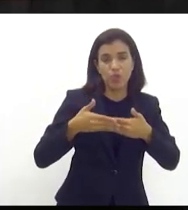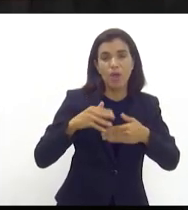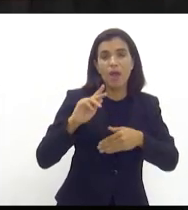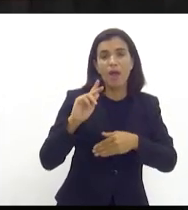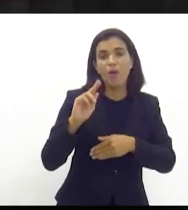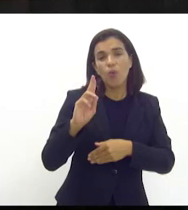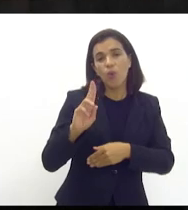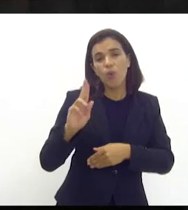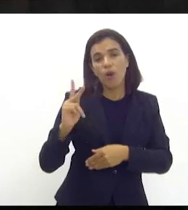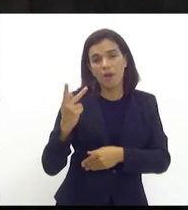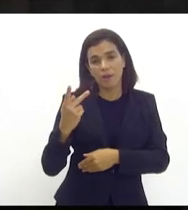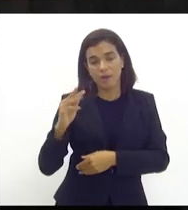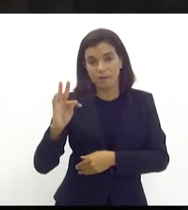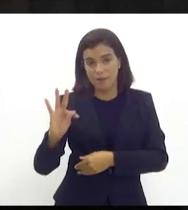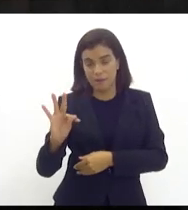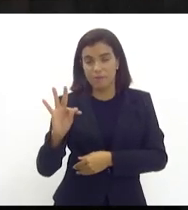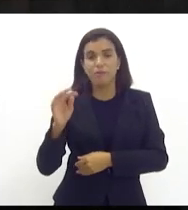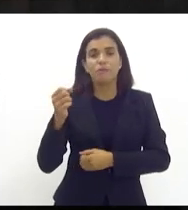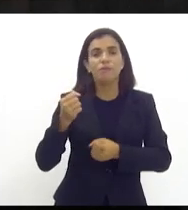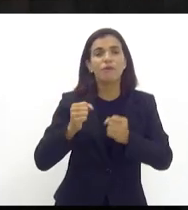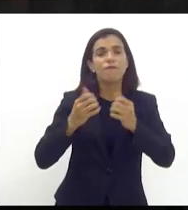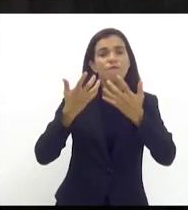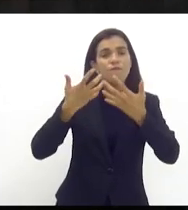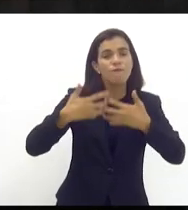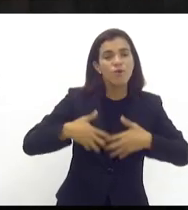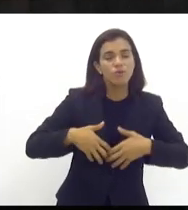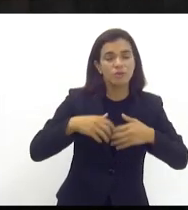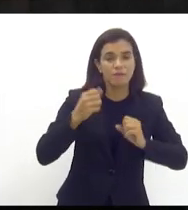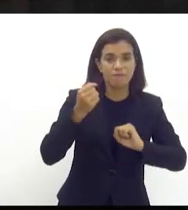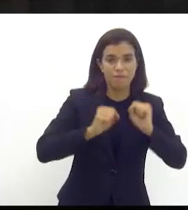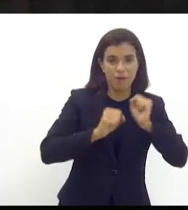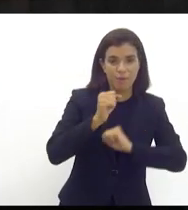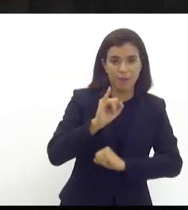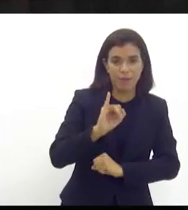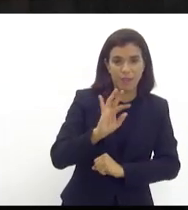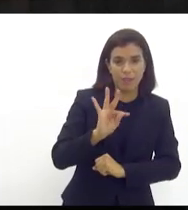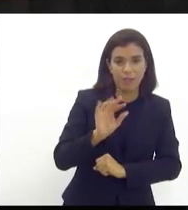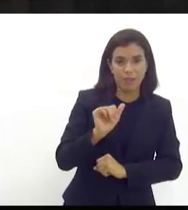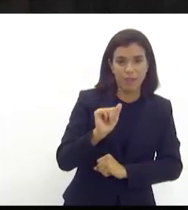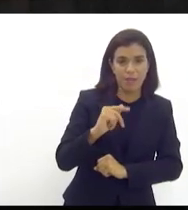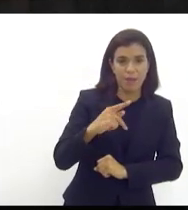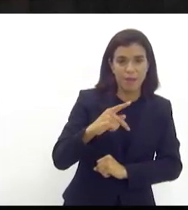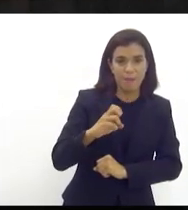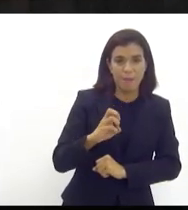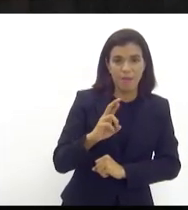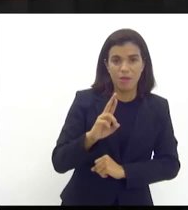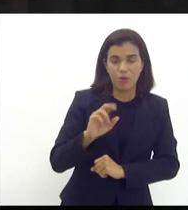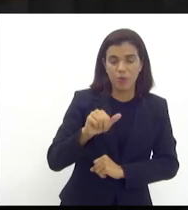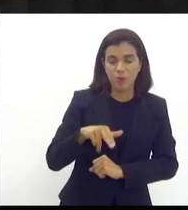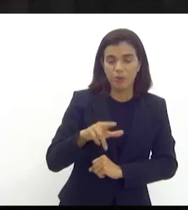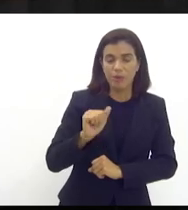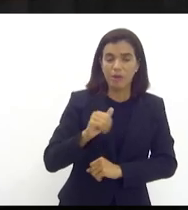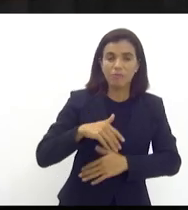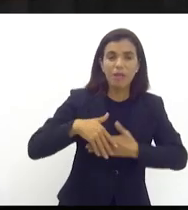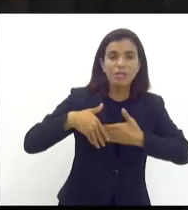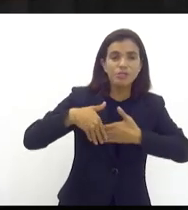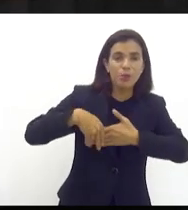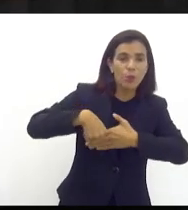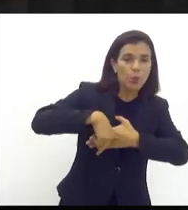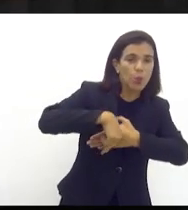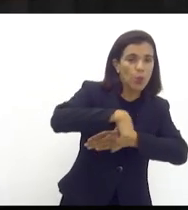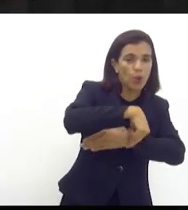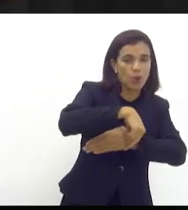Vida, que funcionava na fábrica de Itaperuna, região noroeste do estado. Atualmente,